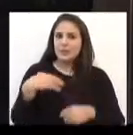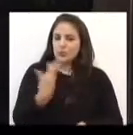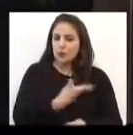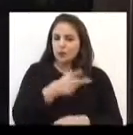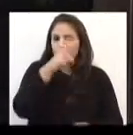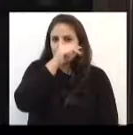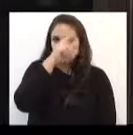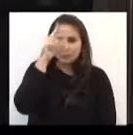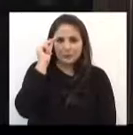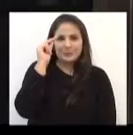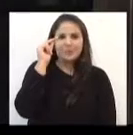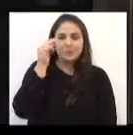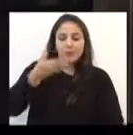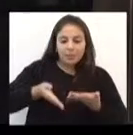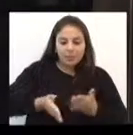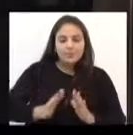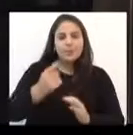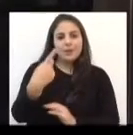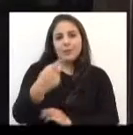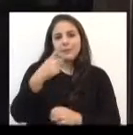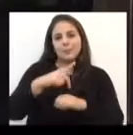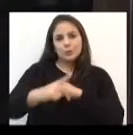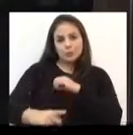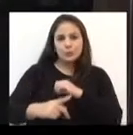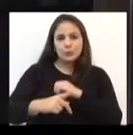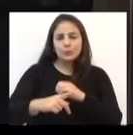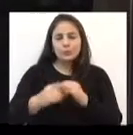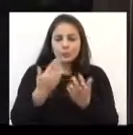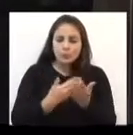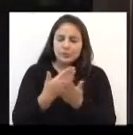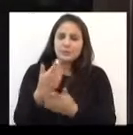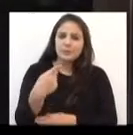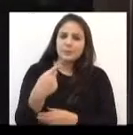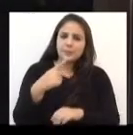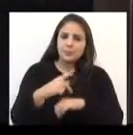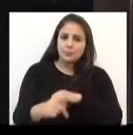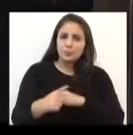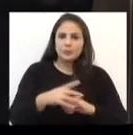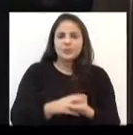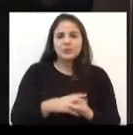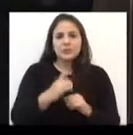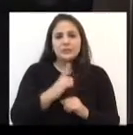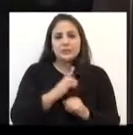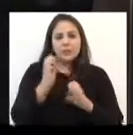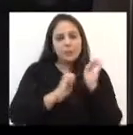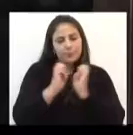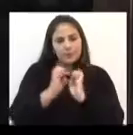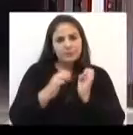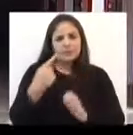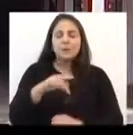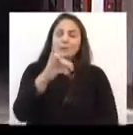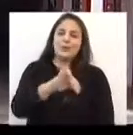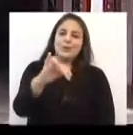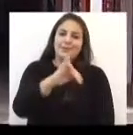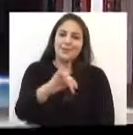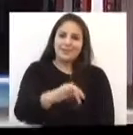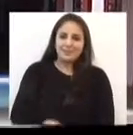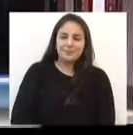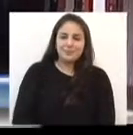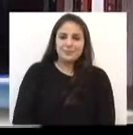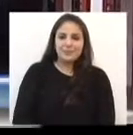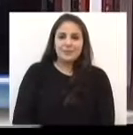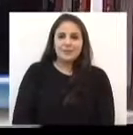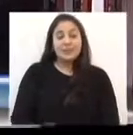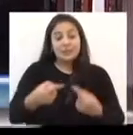município, nascemos aqui, se estabelecemos aqui, temos a empresa aqui, é importante. Fundada em